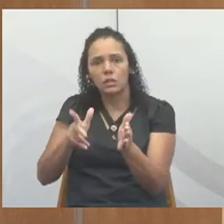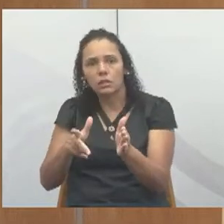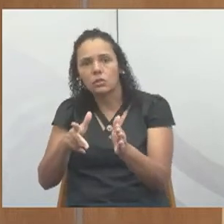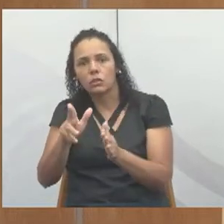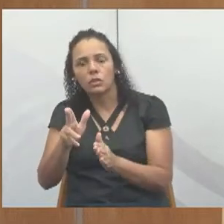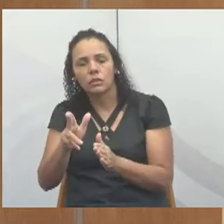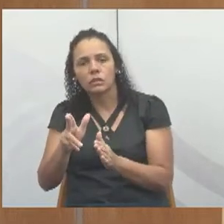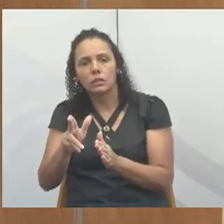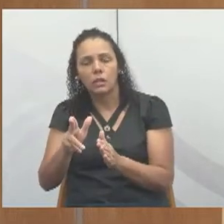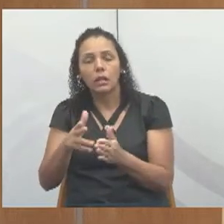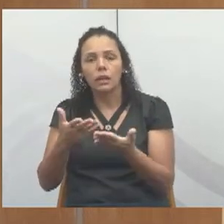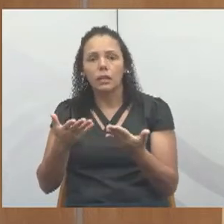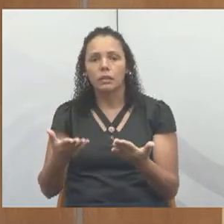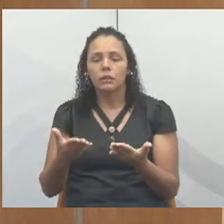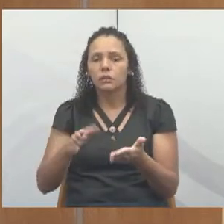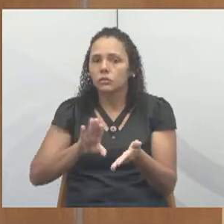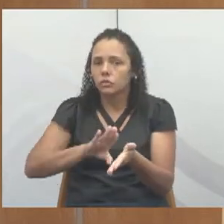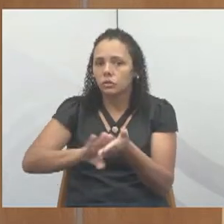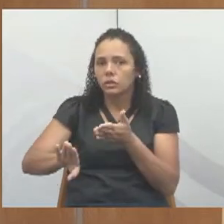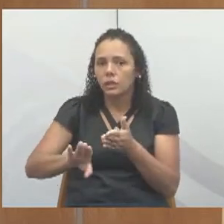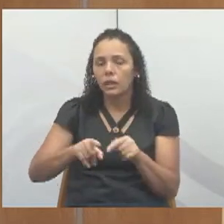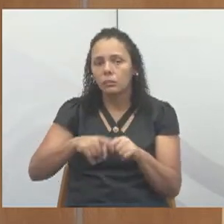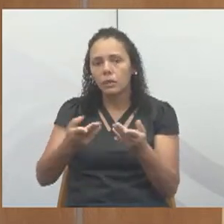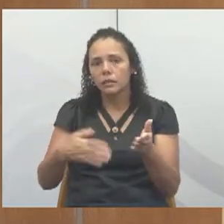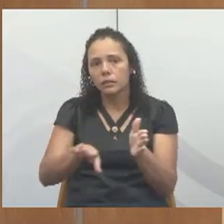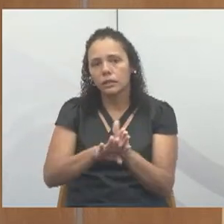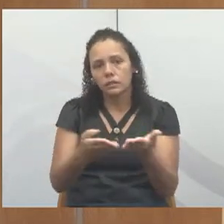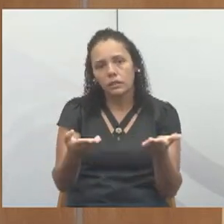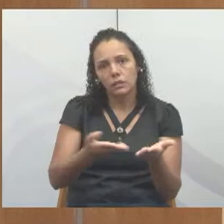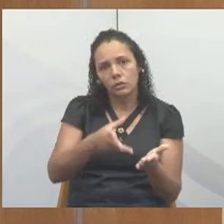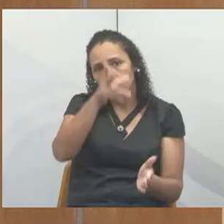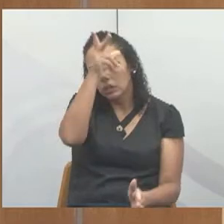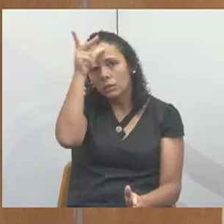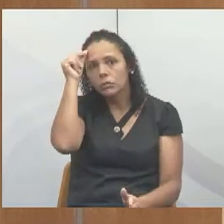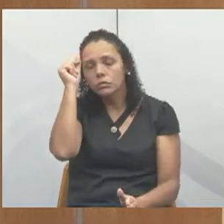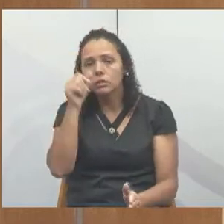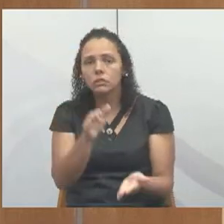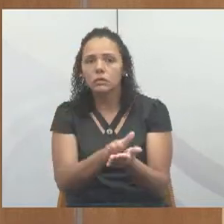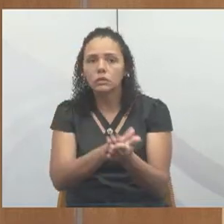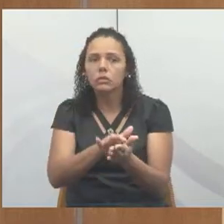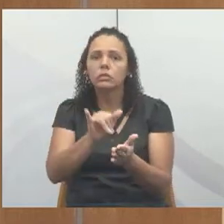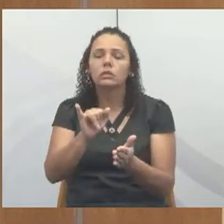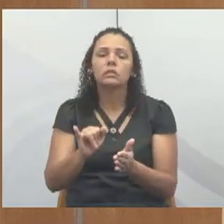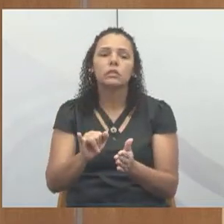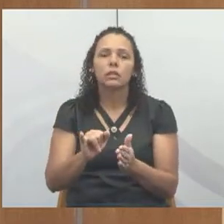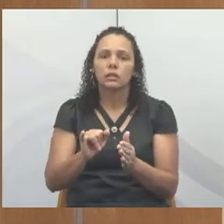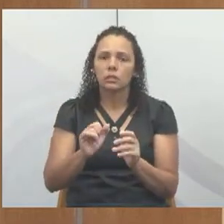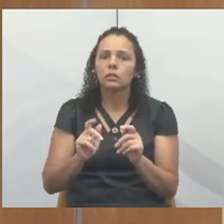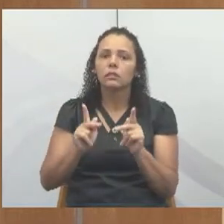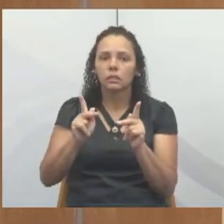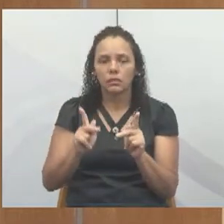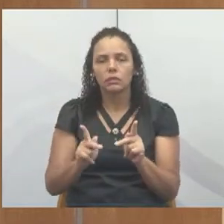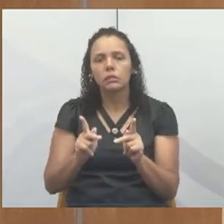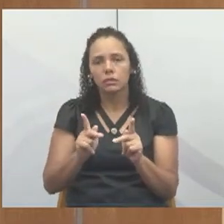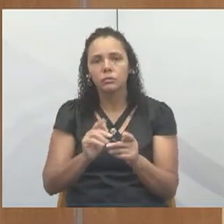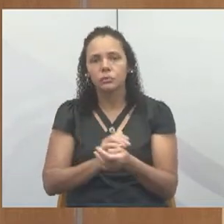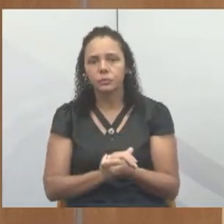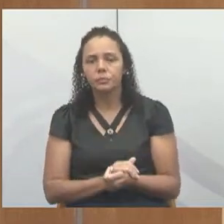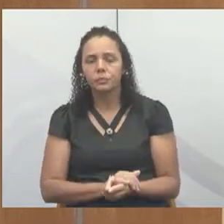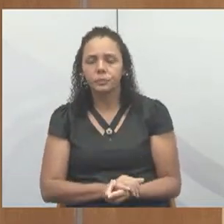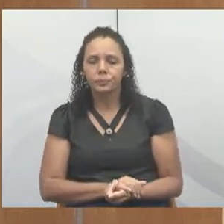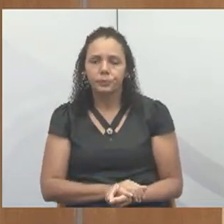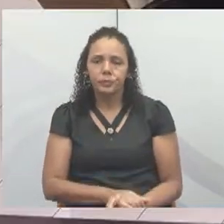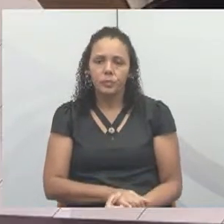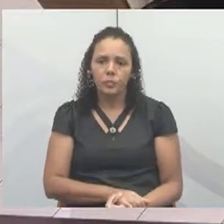reduzir atividades, mas, até o momento, a situação da Prefeitura de Jacareí é confortável nesse sentido.